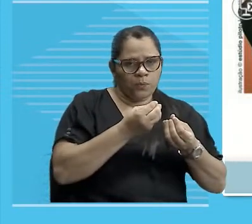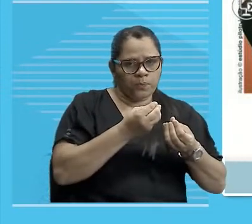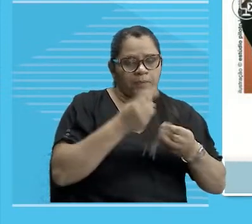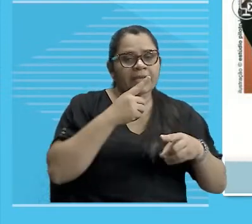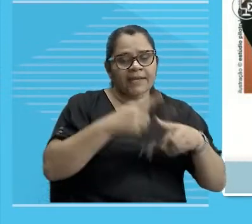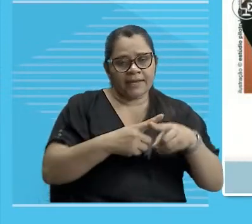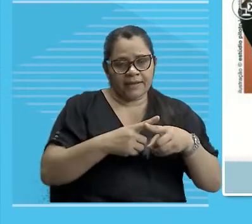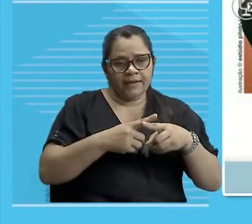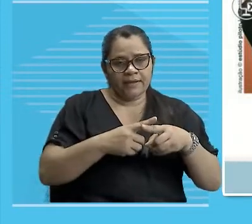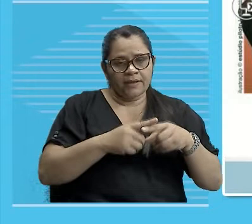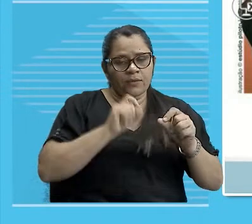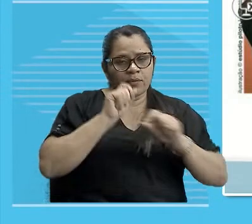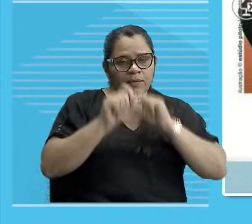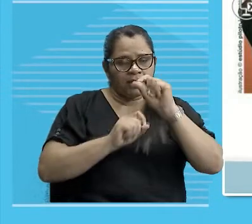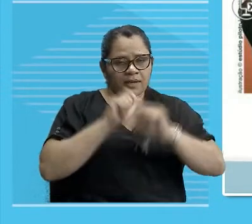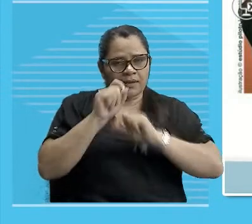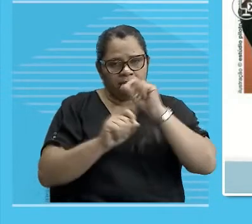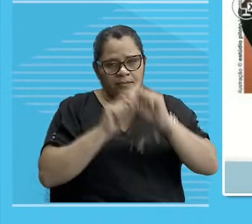que